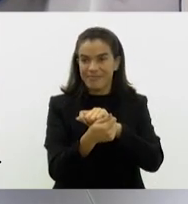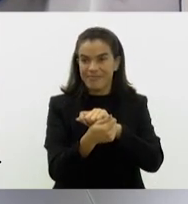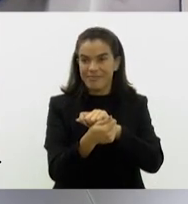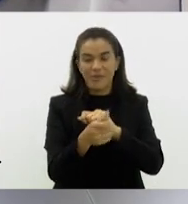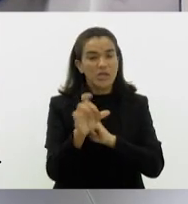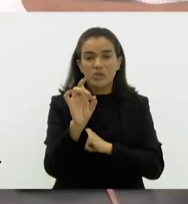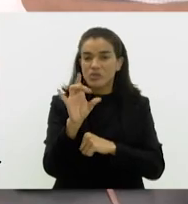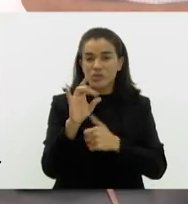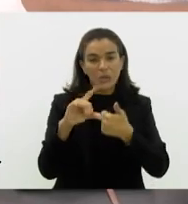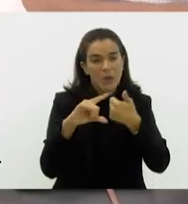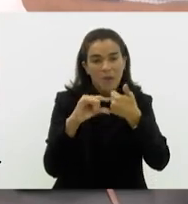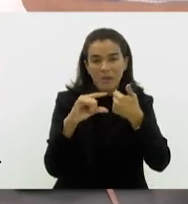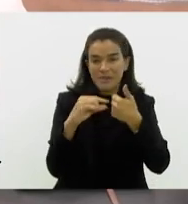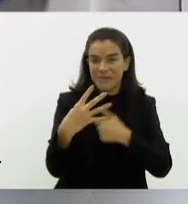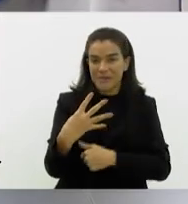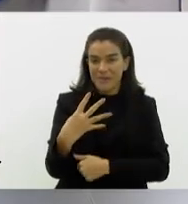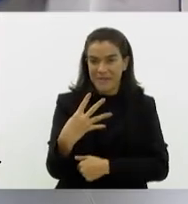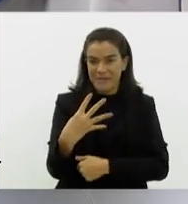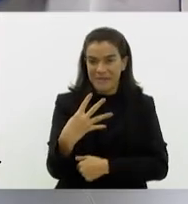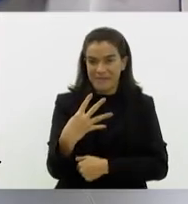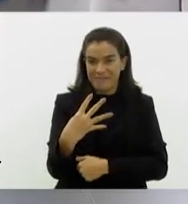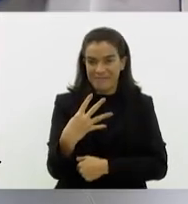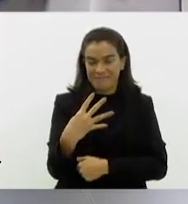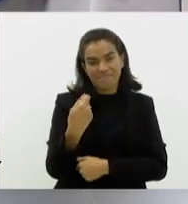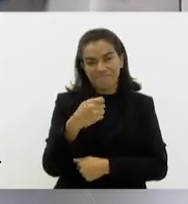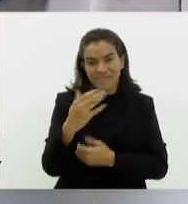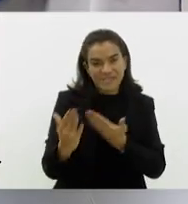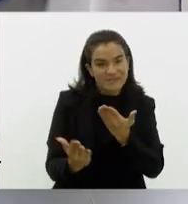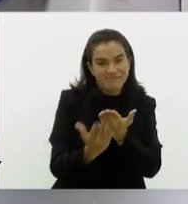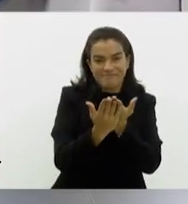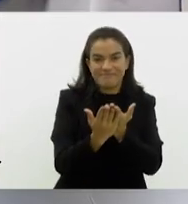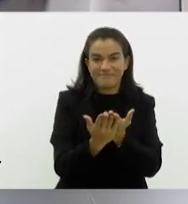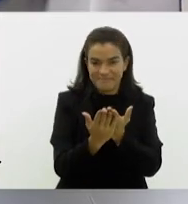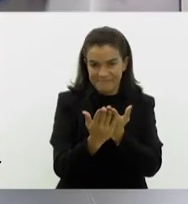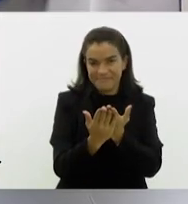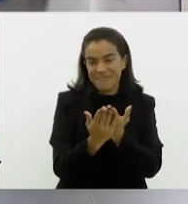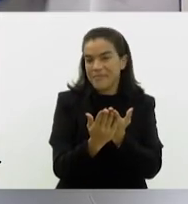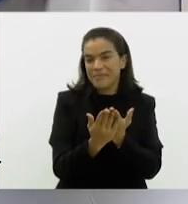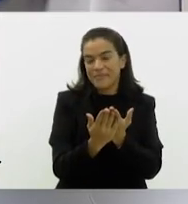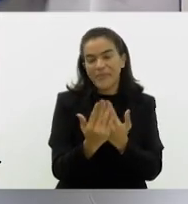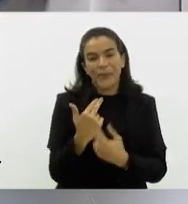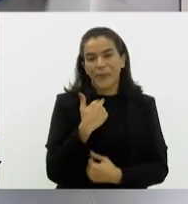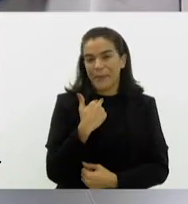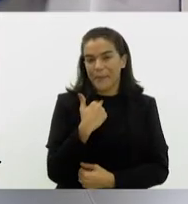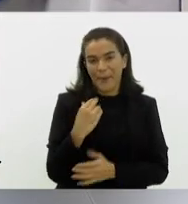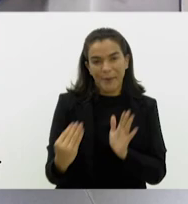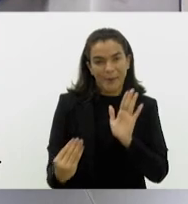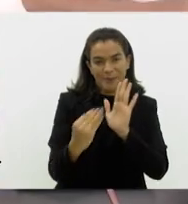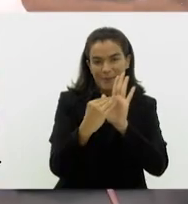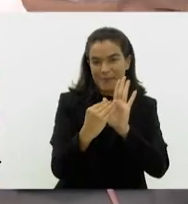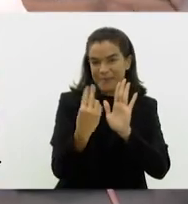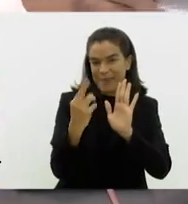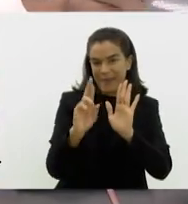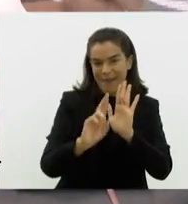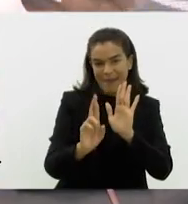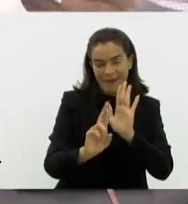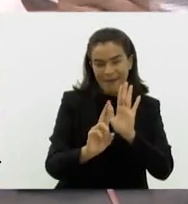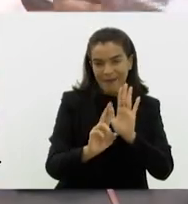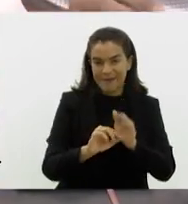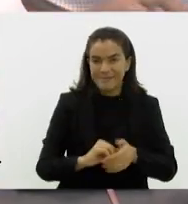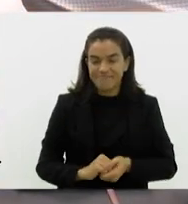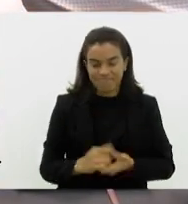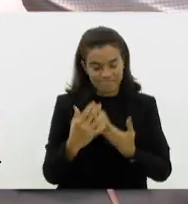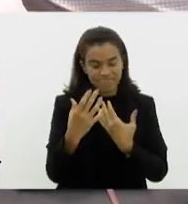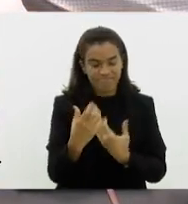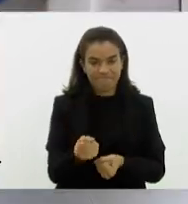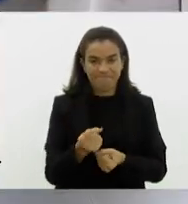É só dividir por 4. Dividir por 4. Mas aí botar o indexador, né? De fato, não pode botar o valor. O FIR. É. Perfeito.